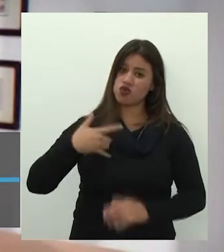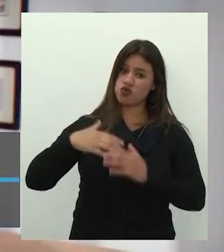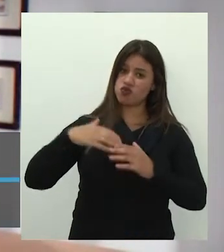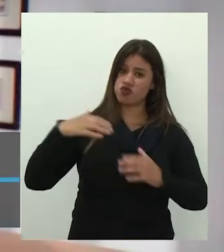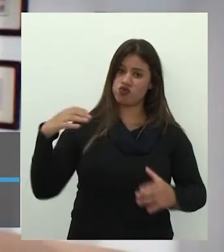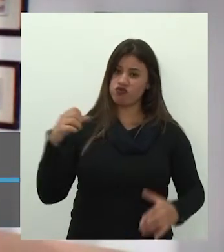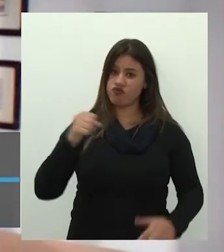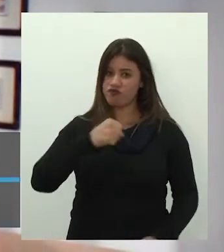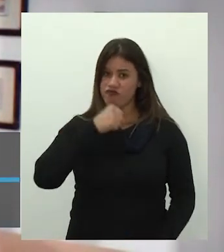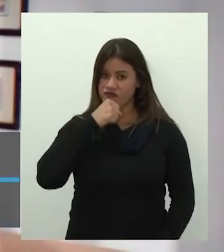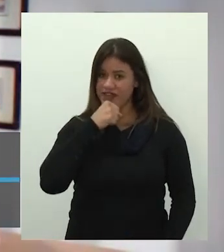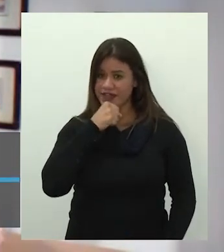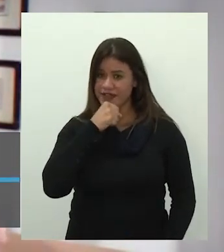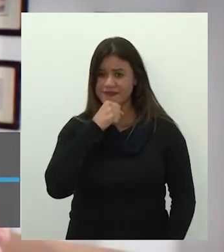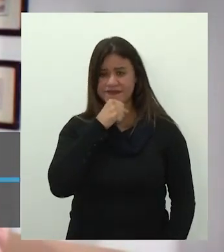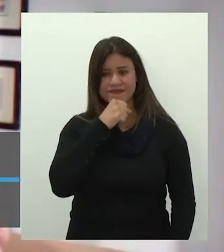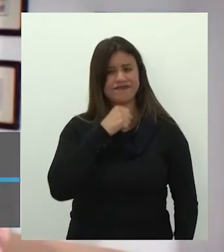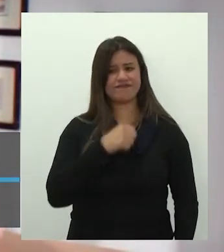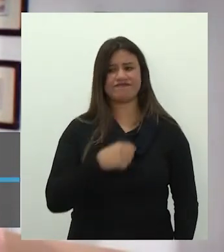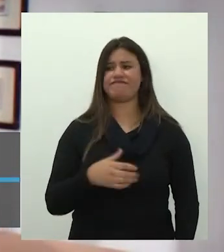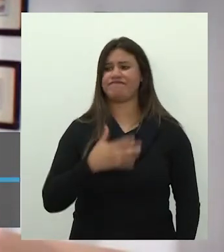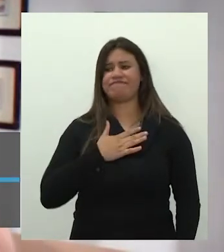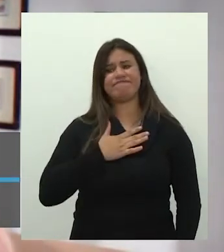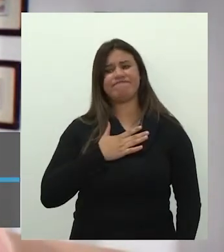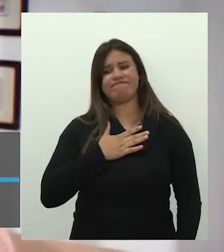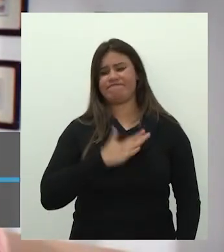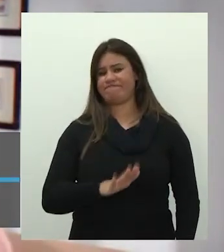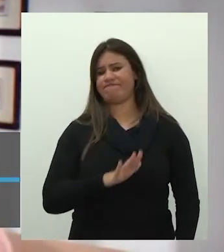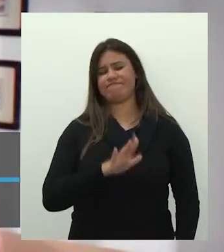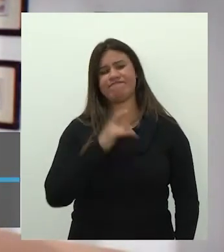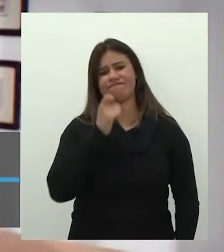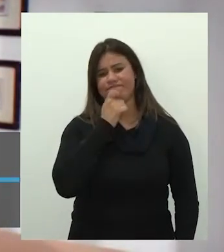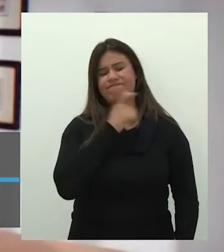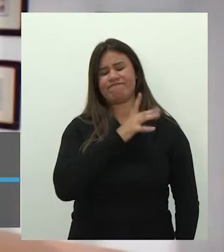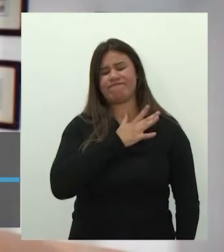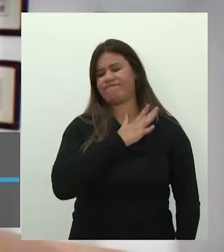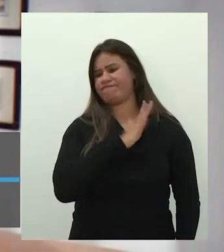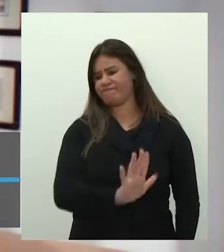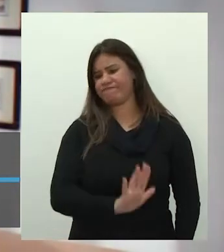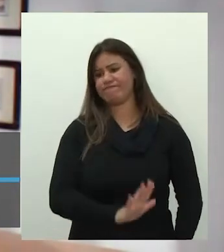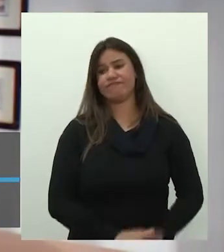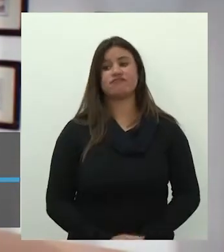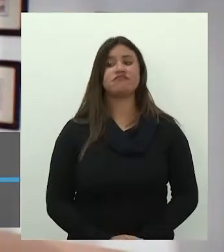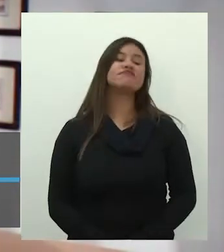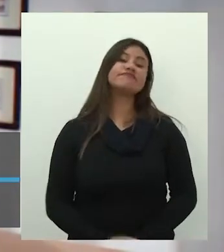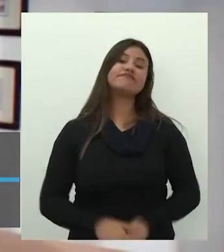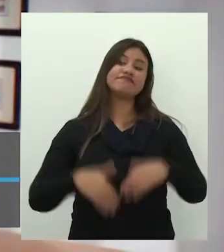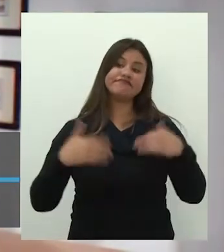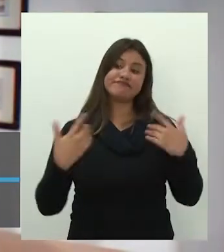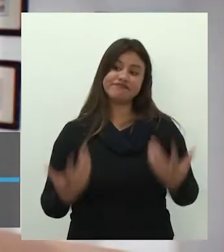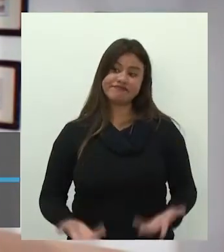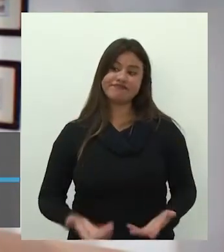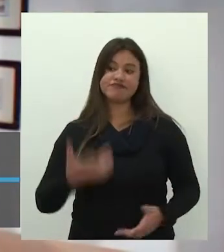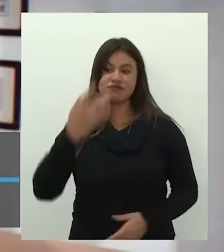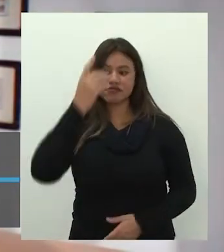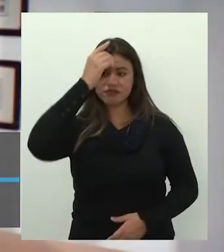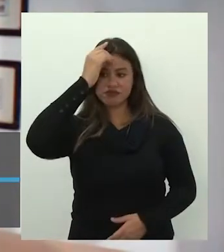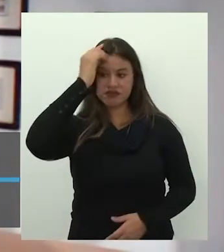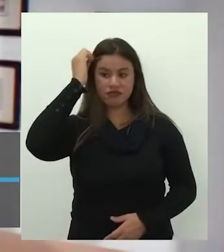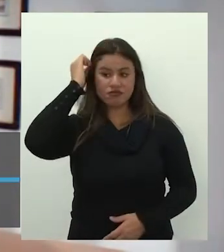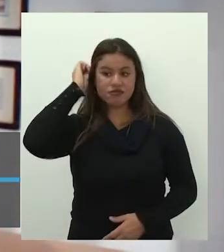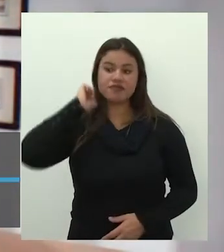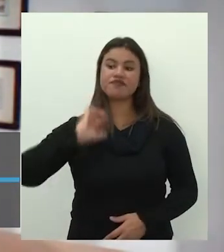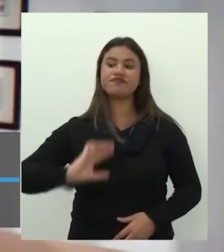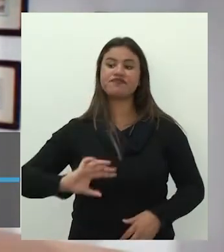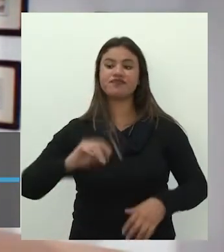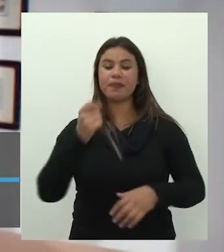acho muita graça, não, de ouvir esse tipo de piada, né? Enfim, são piadas, às vezes,